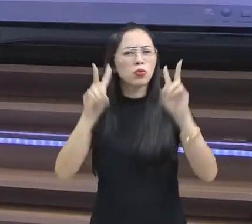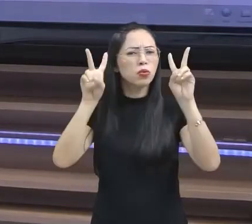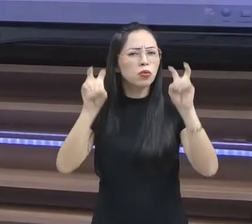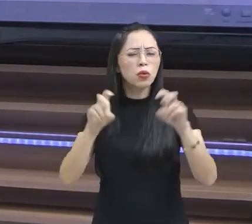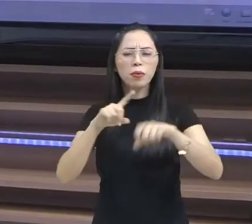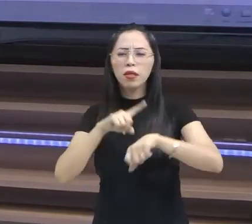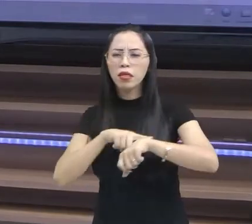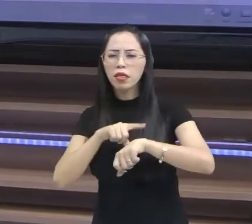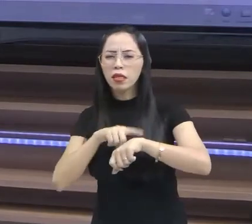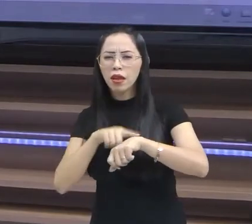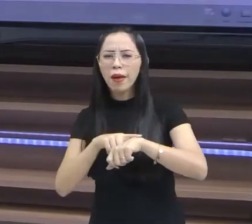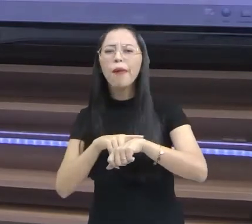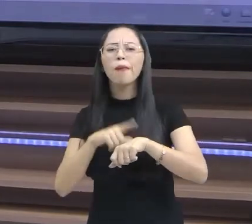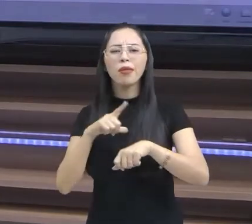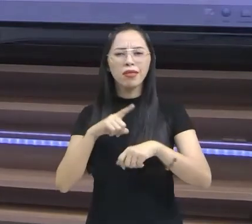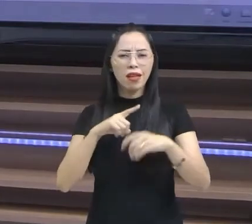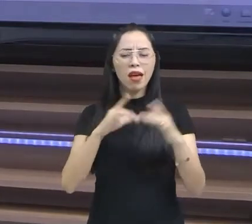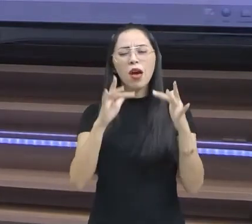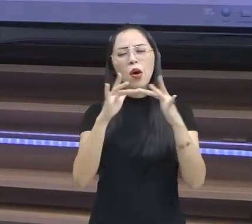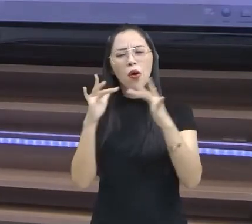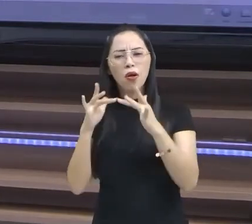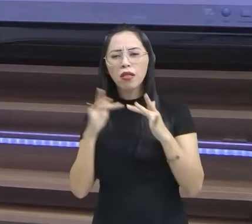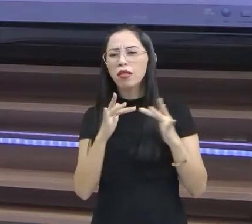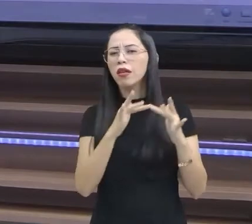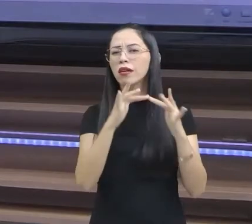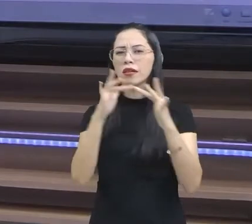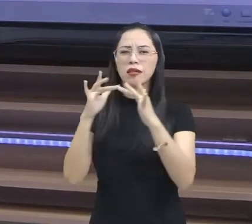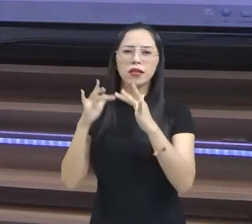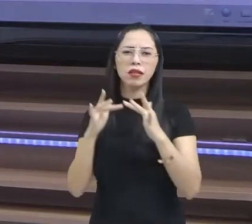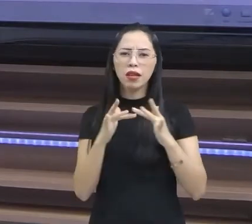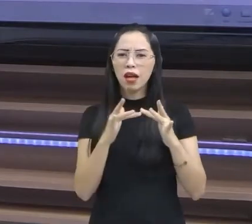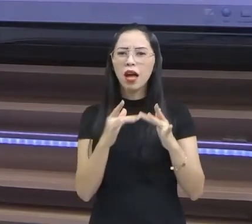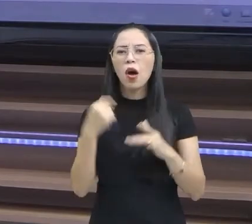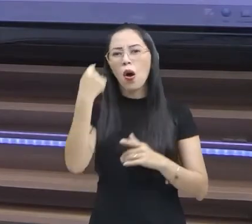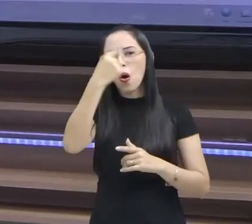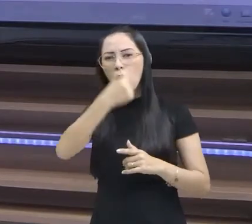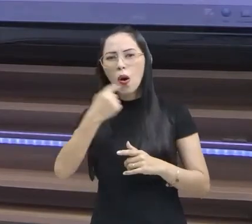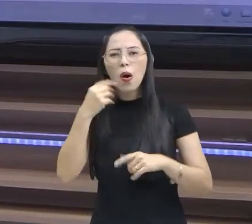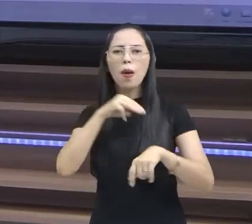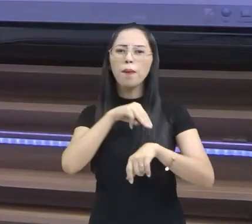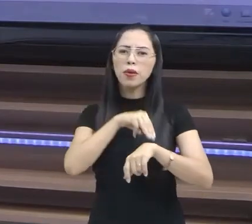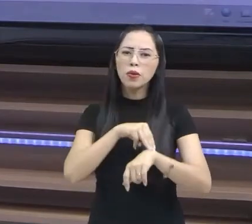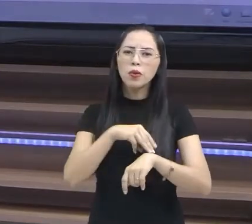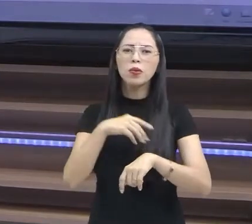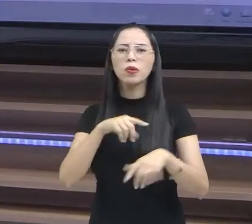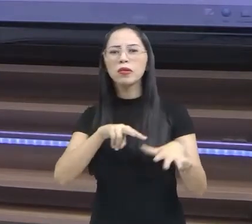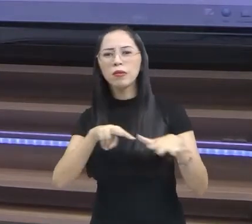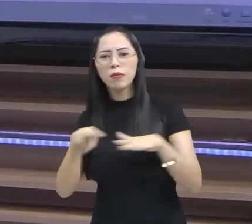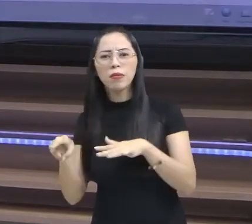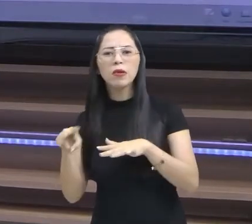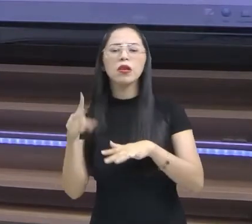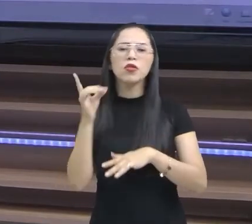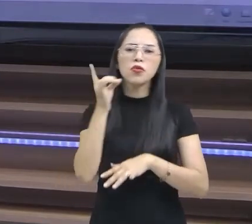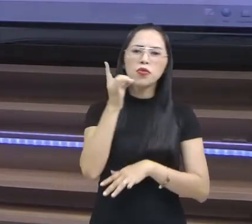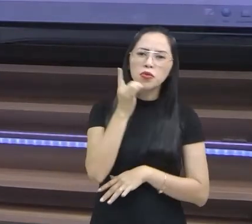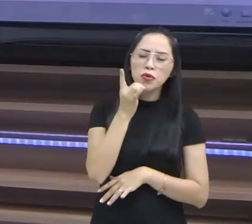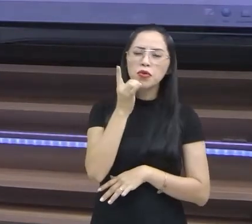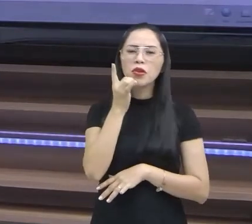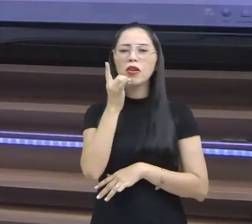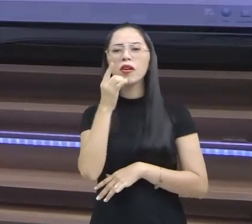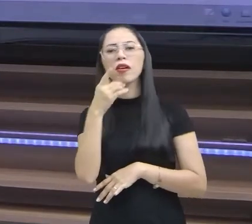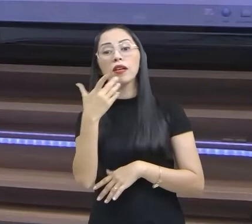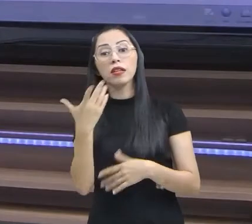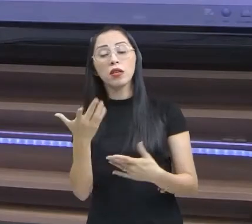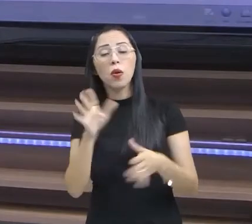Horas, minutos, segundos, dias, semanas. O que você tem que fazer? Tomar muito cuidado na hora de fazer o quê?